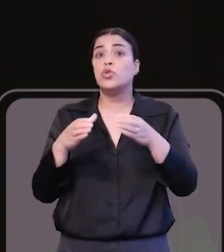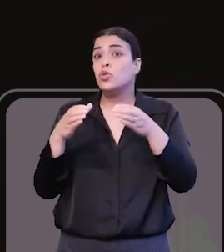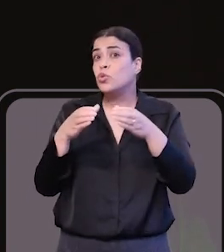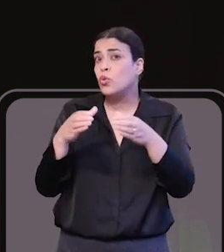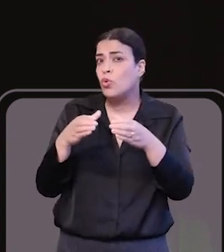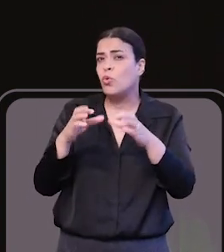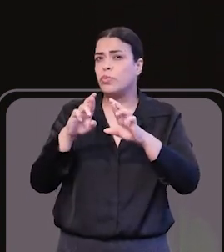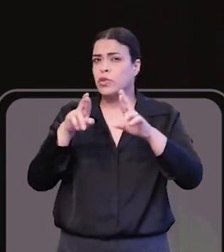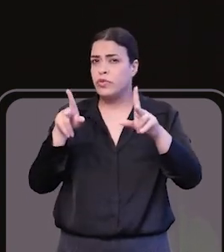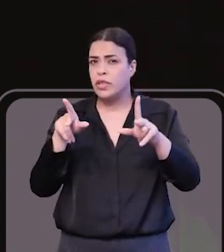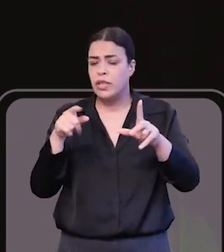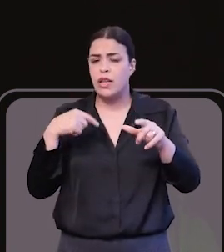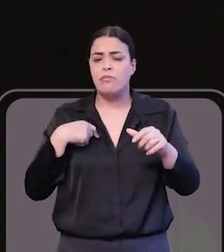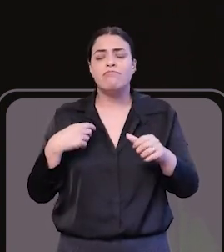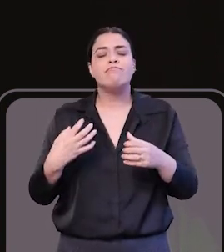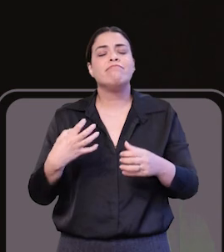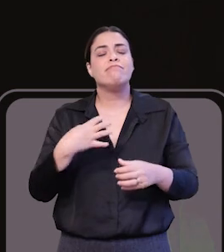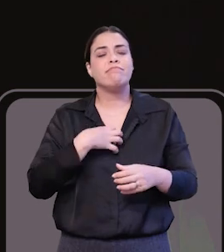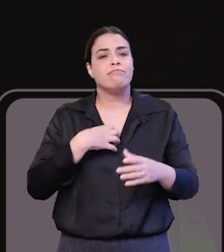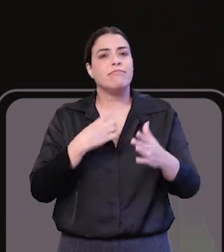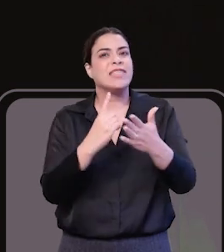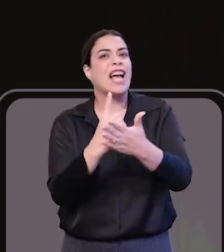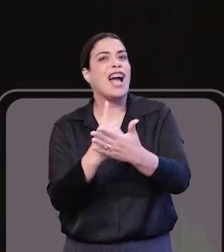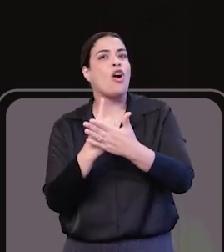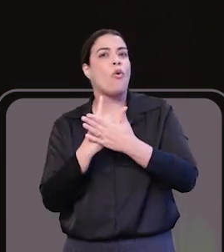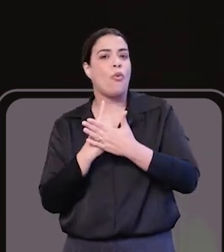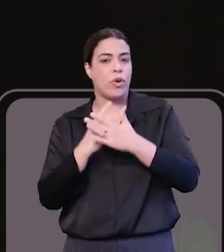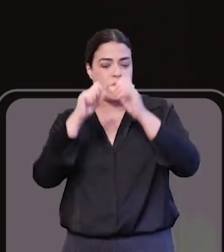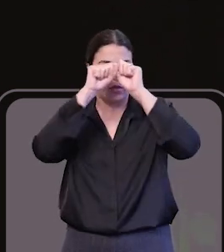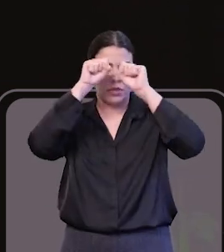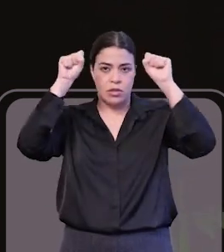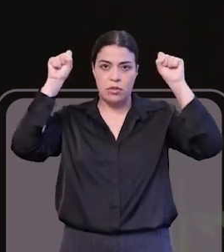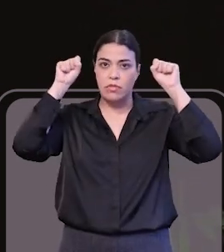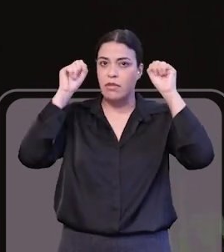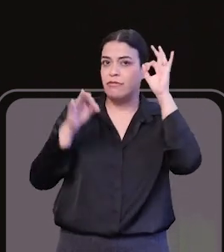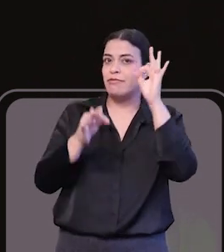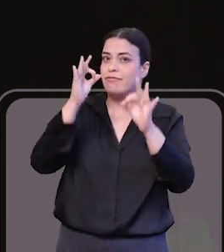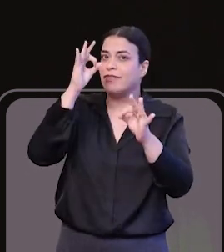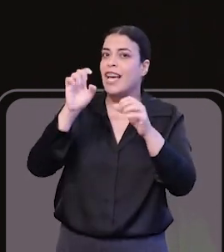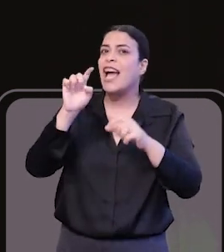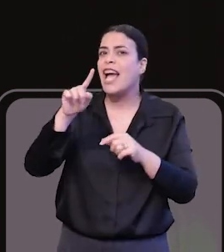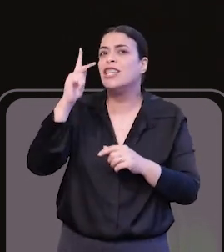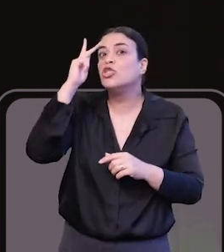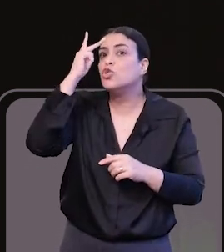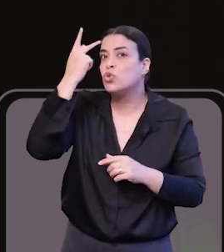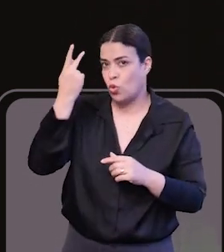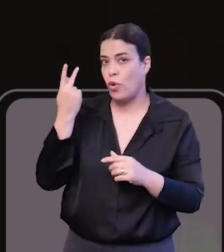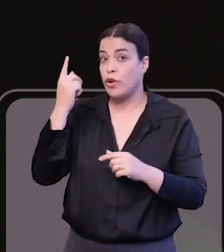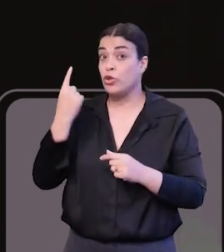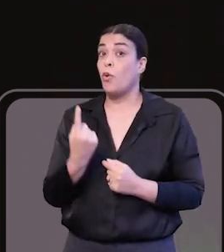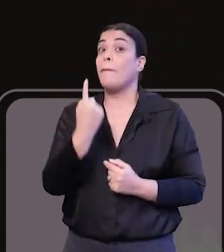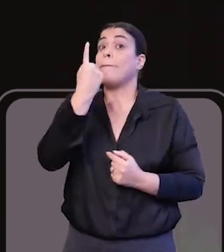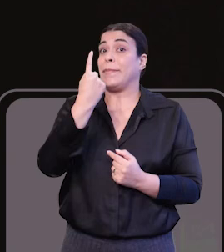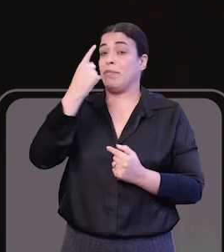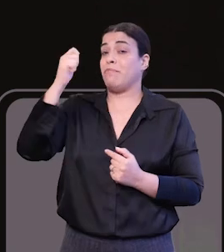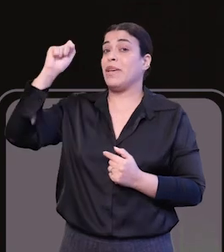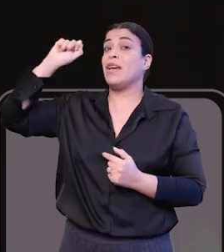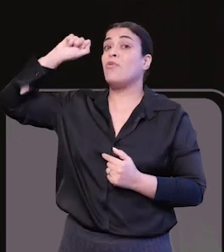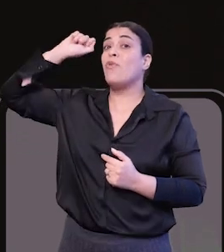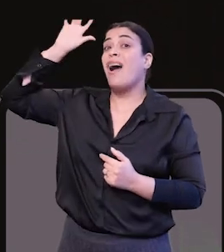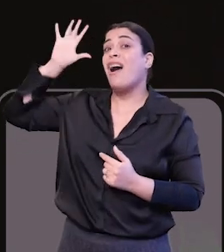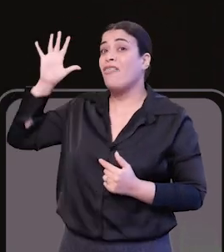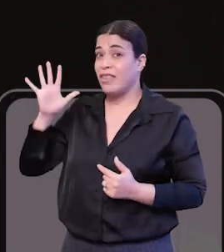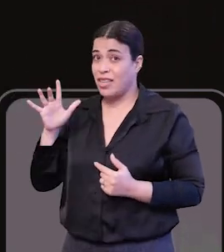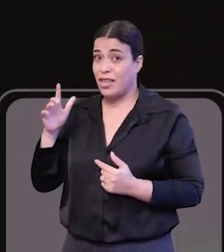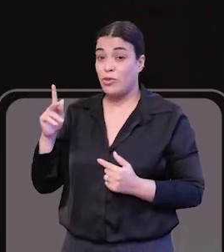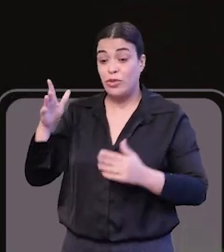eu me senti acolhido dentro do Tribunal de Justiça Porque para mim isso é uma questão histórica o primeiro africano a